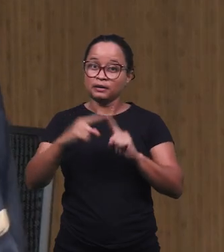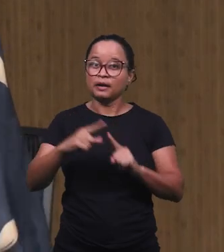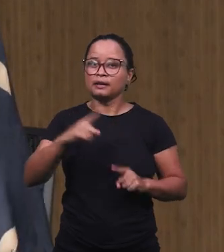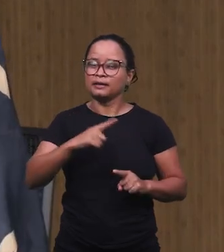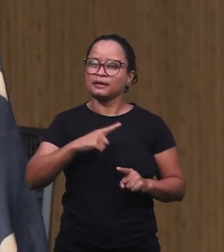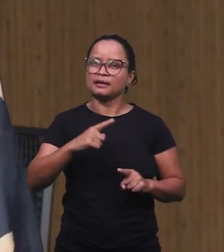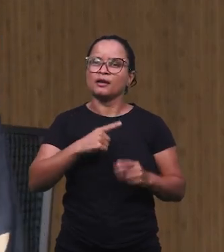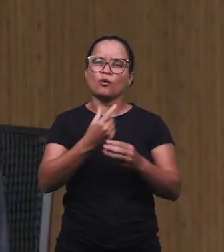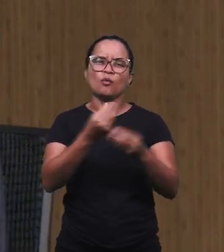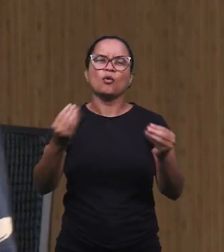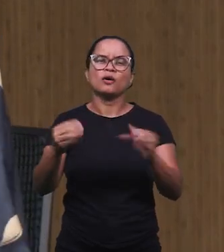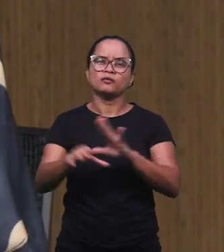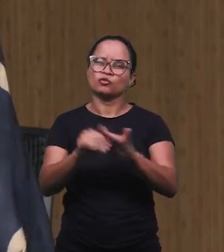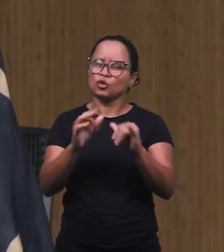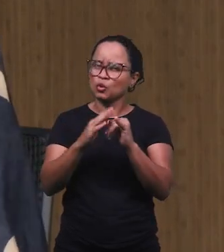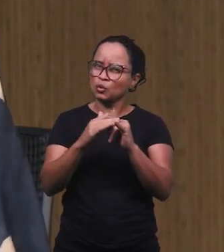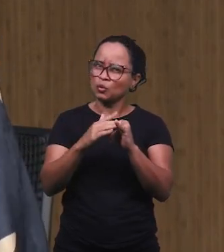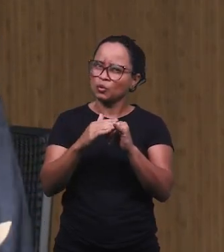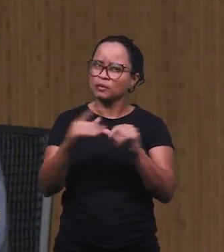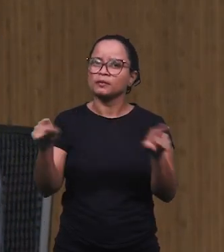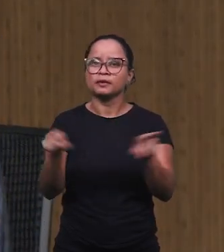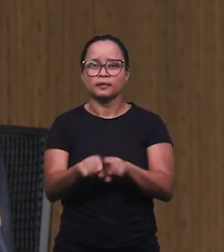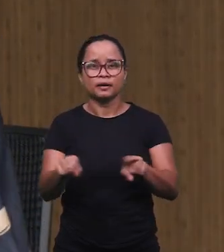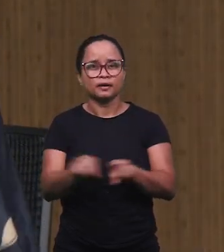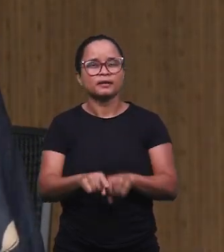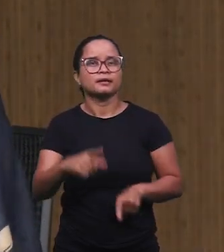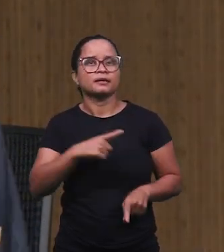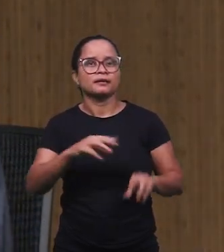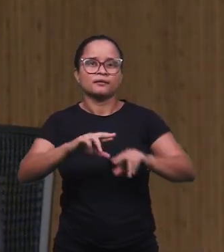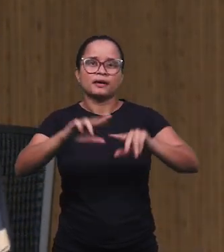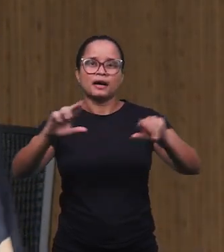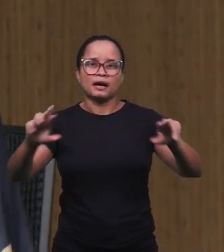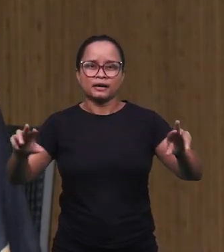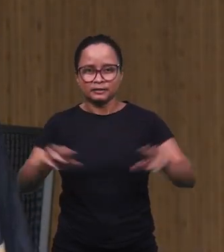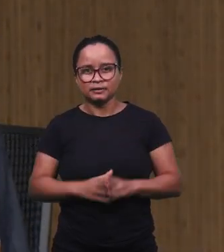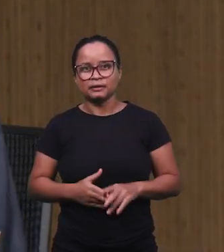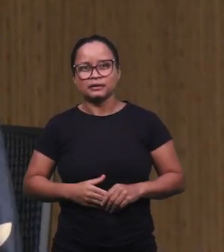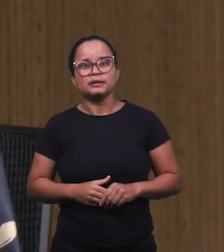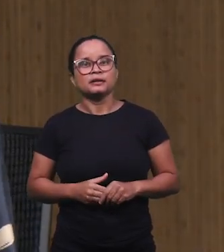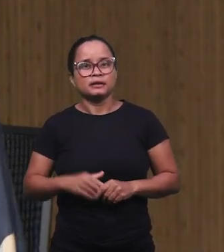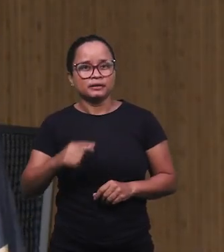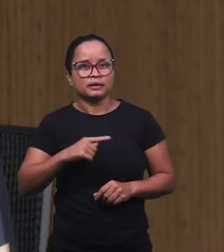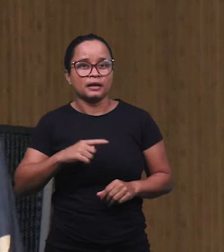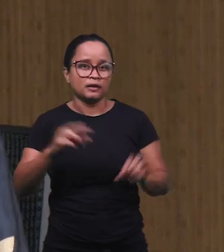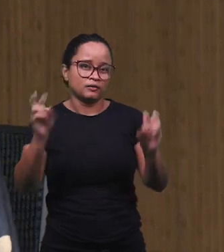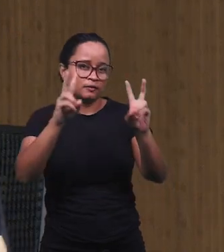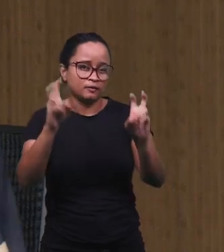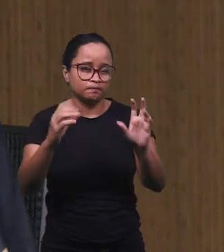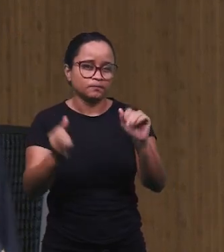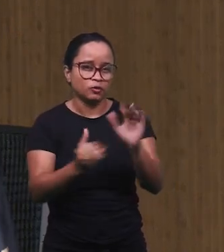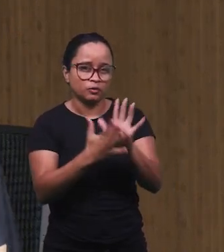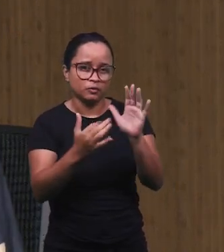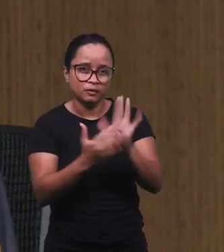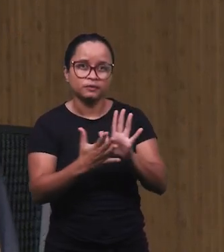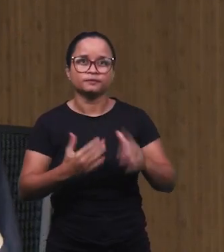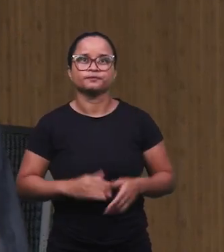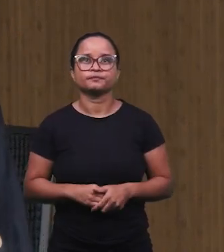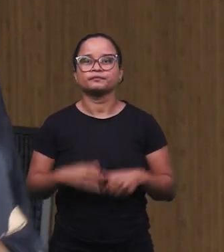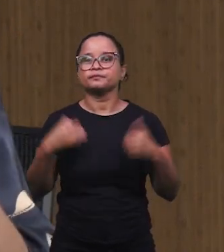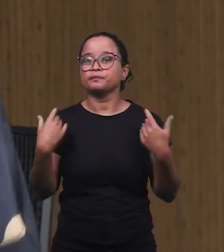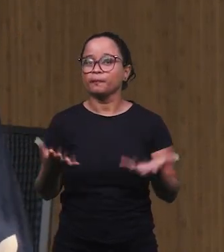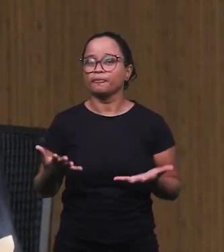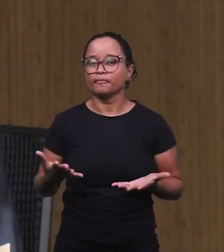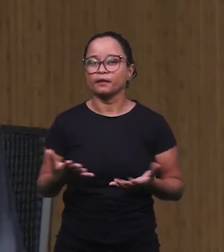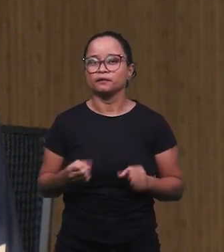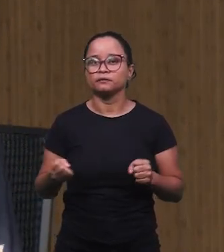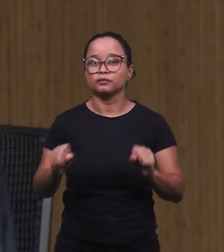um acervo enorme. No YouTube da igreja, temos um acervo enorme de mensagens, né? De louvores. Então,